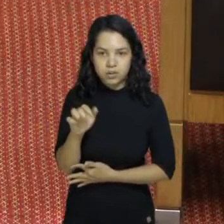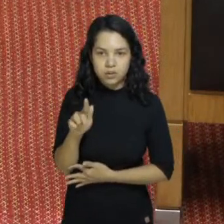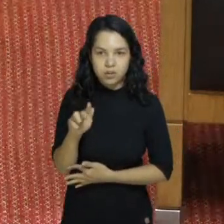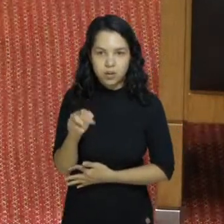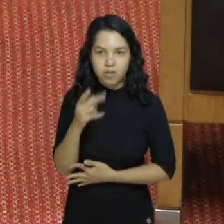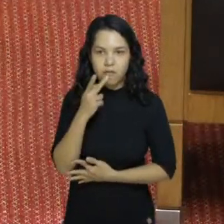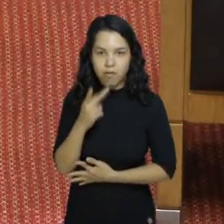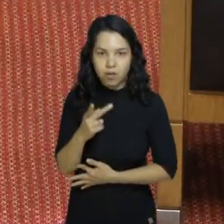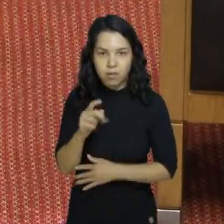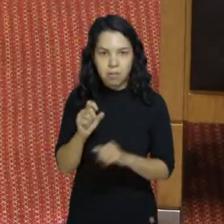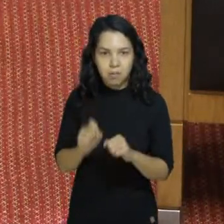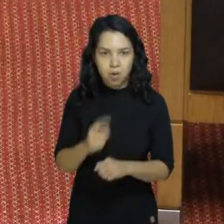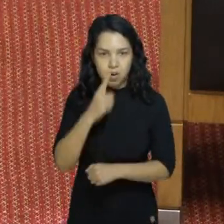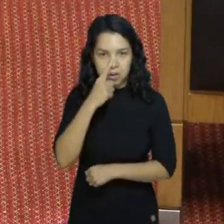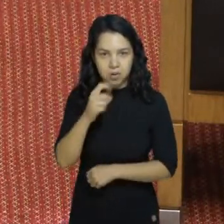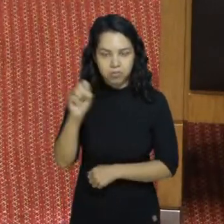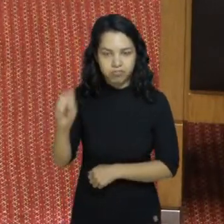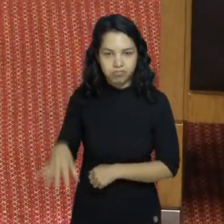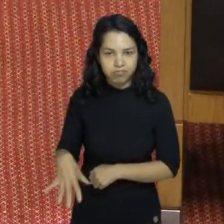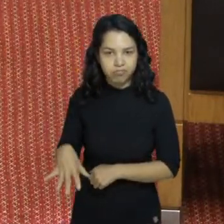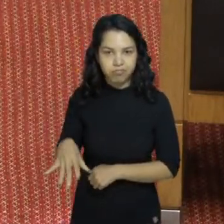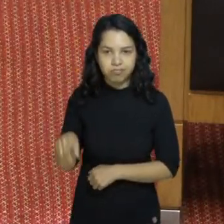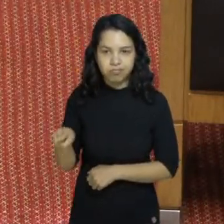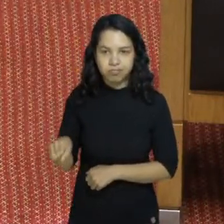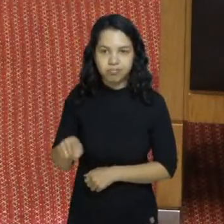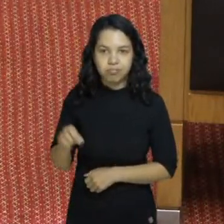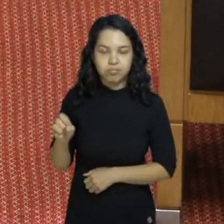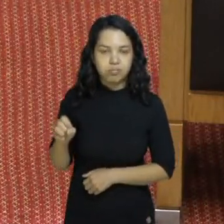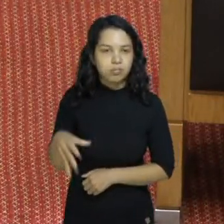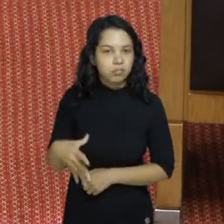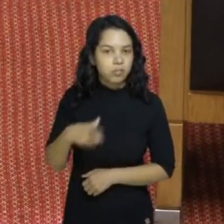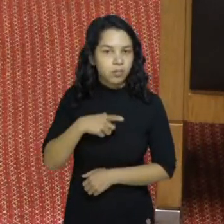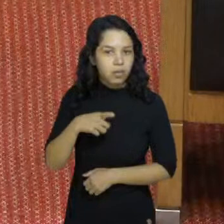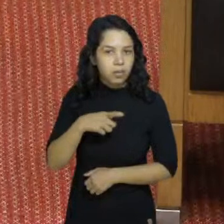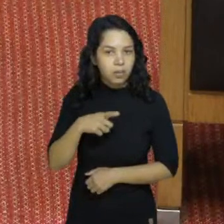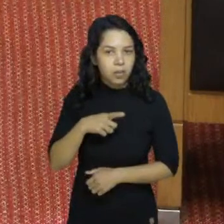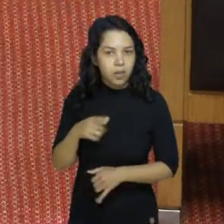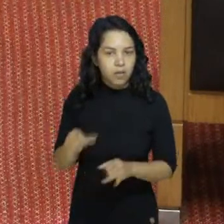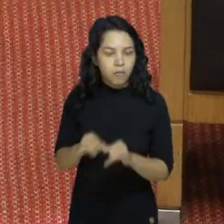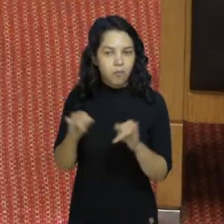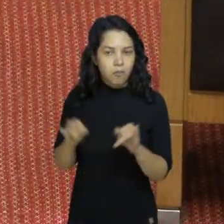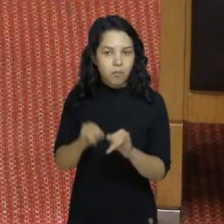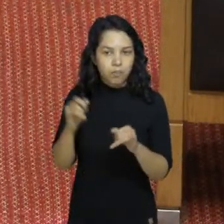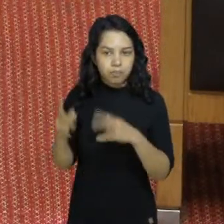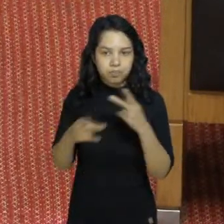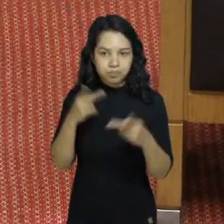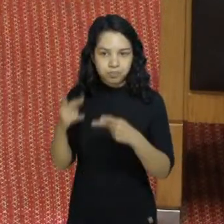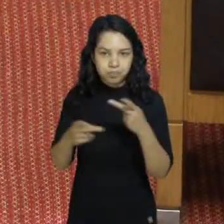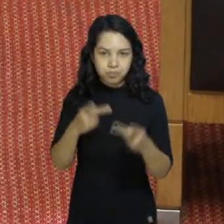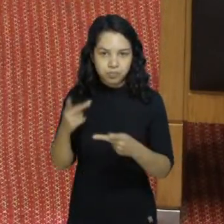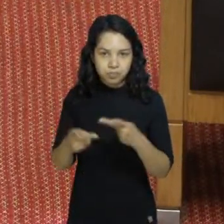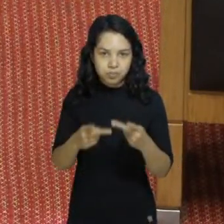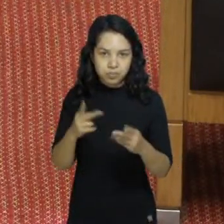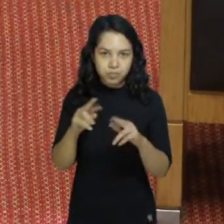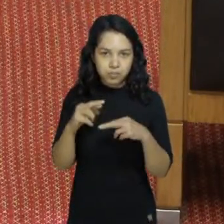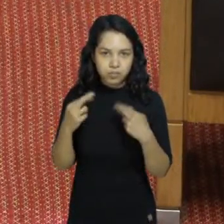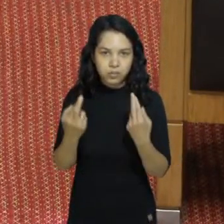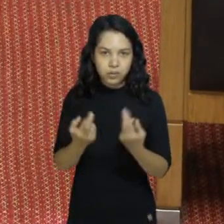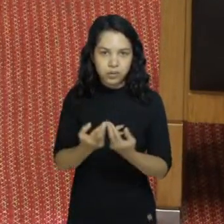pode jogar no lixo que não serviu para nada a maioria dos populares que falavam bobagem essas reuniões